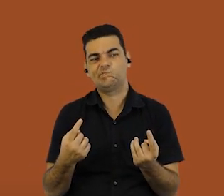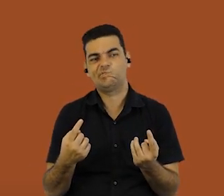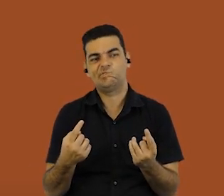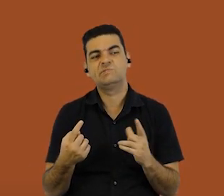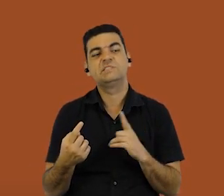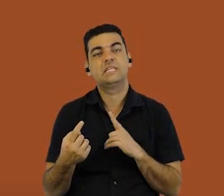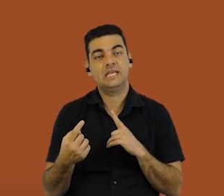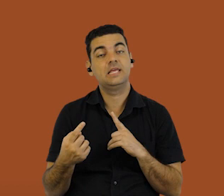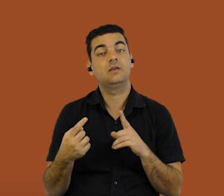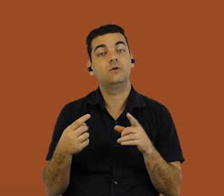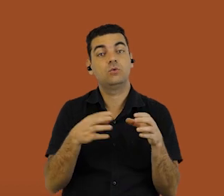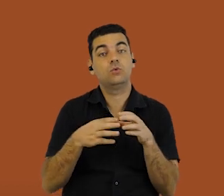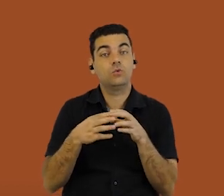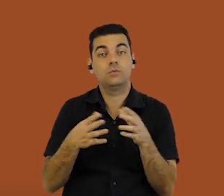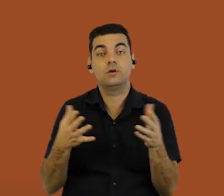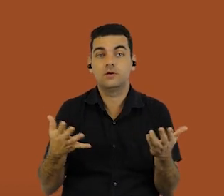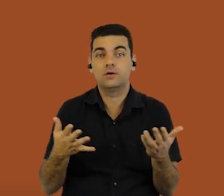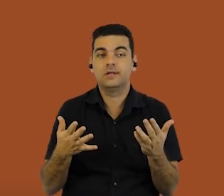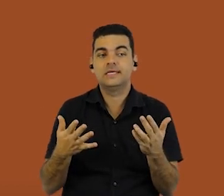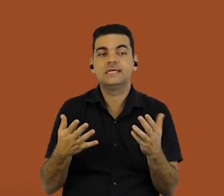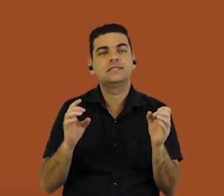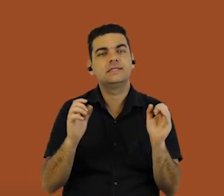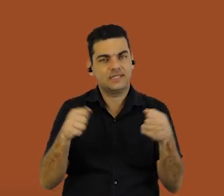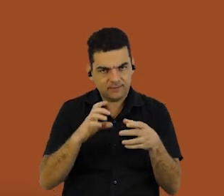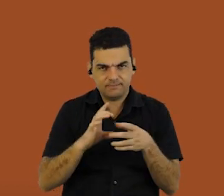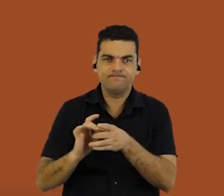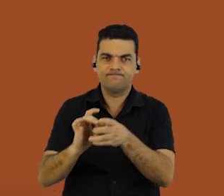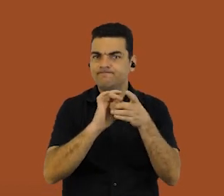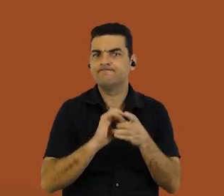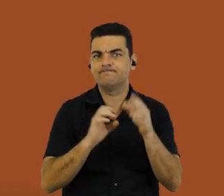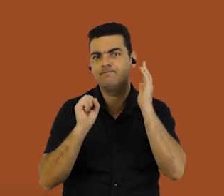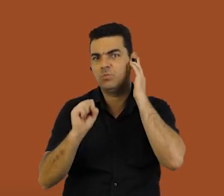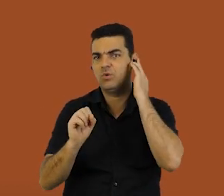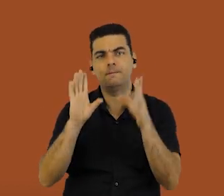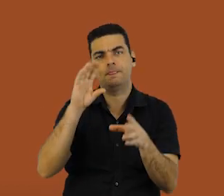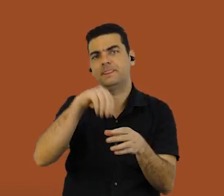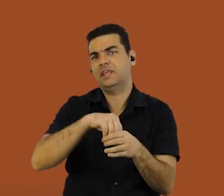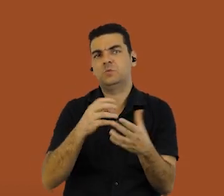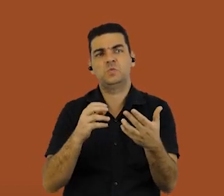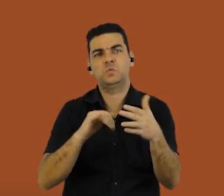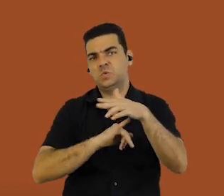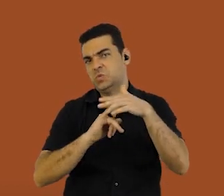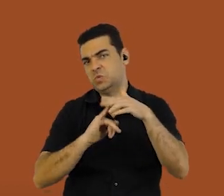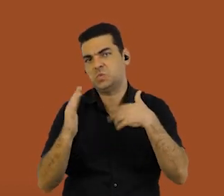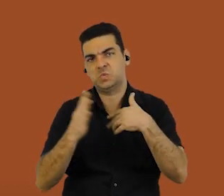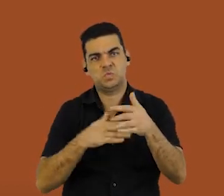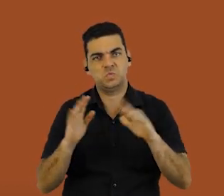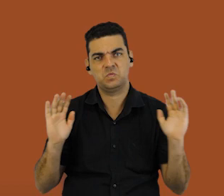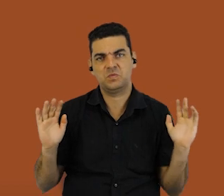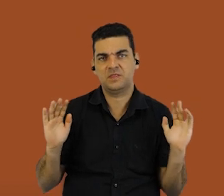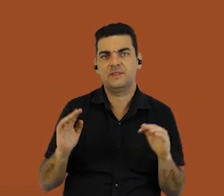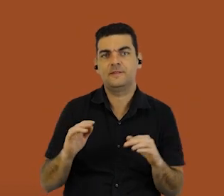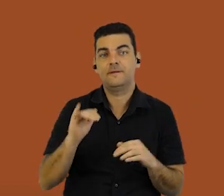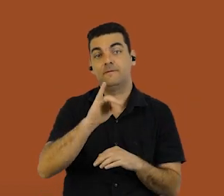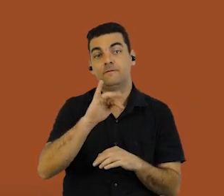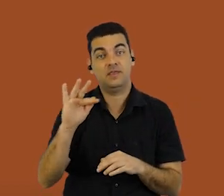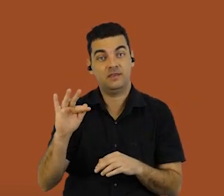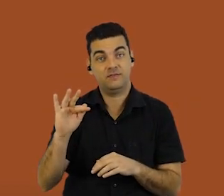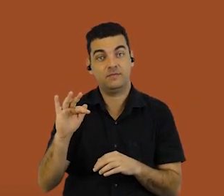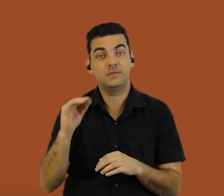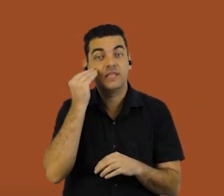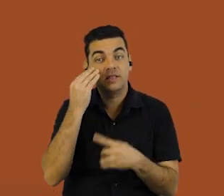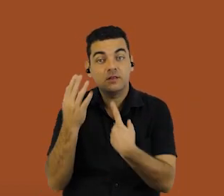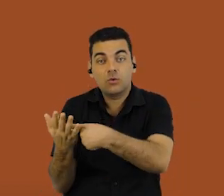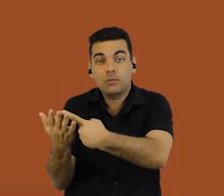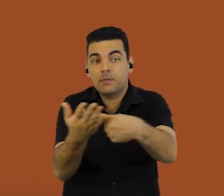exatamente esses coletivos que a gente consegue se unir, seja dentro da instituição, você acaba